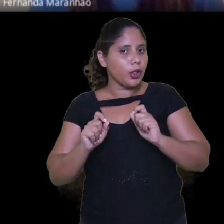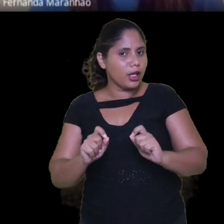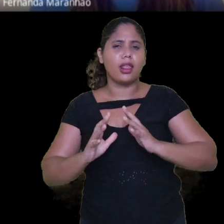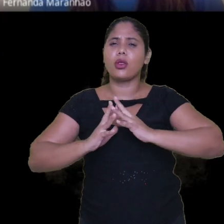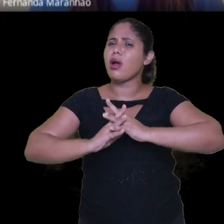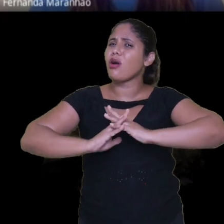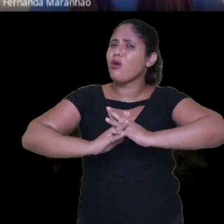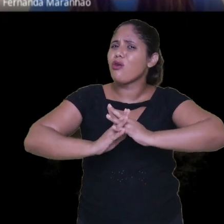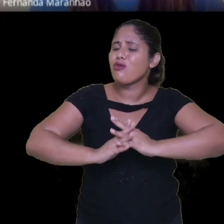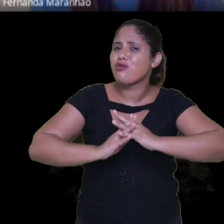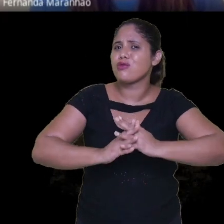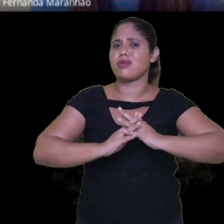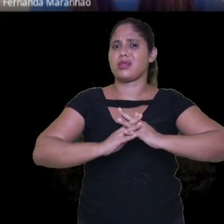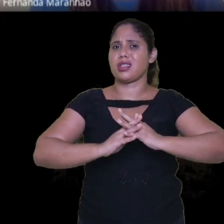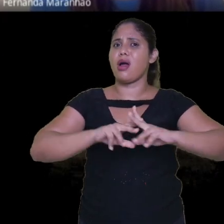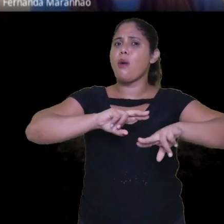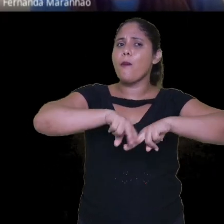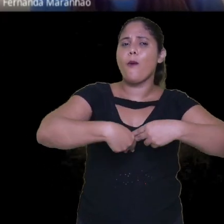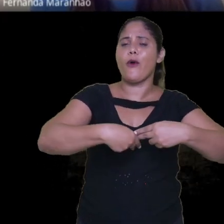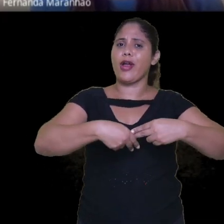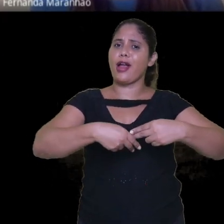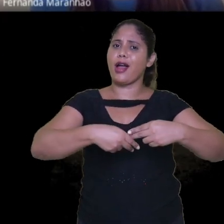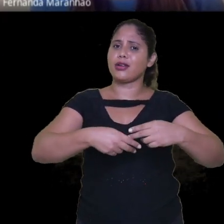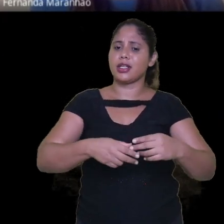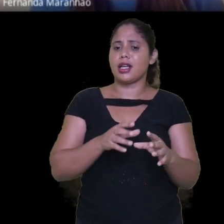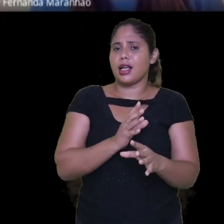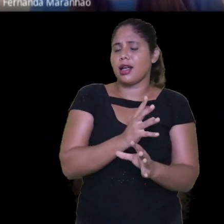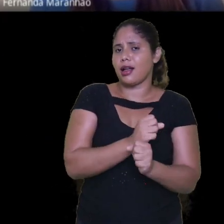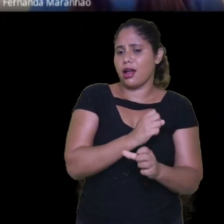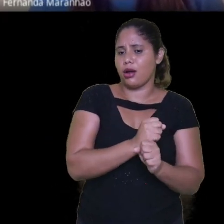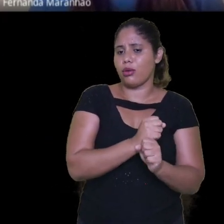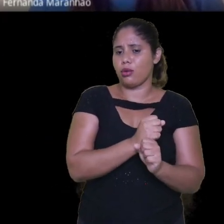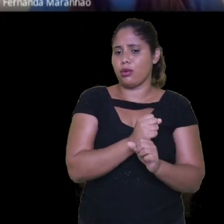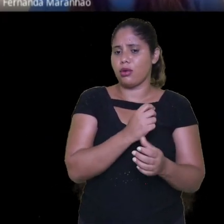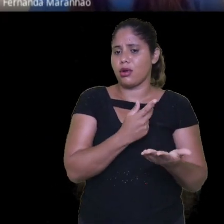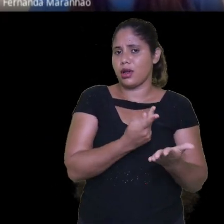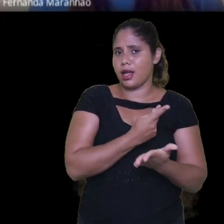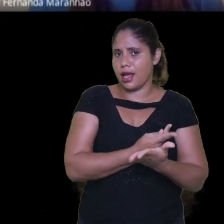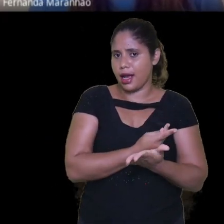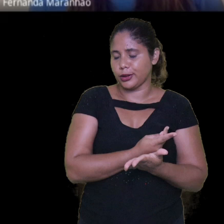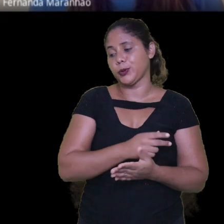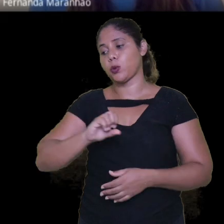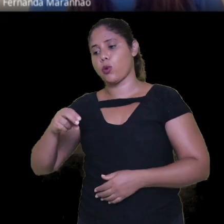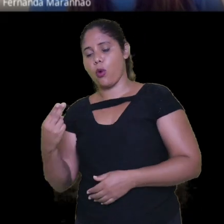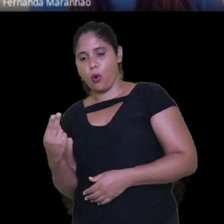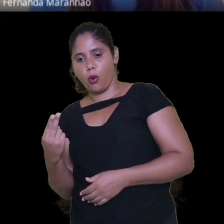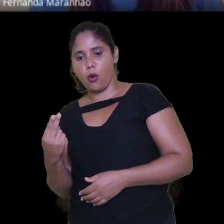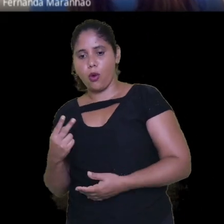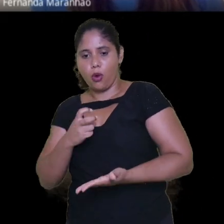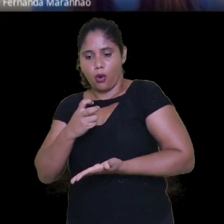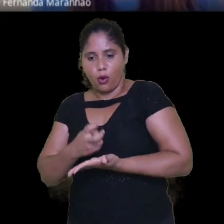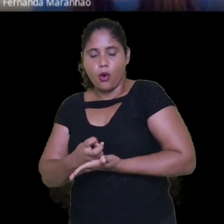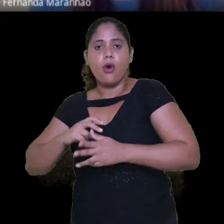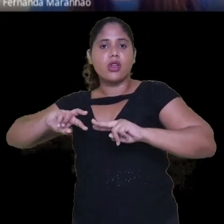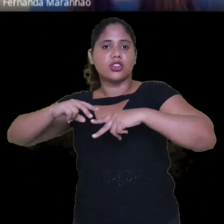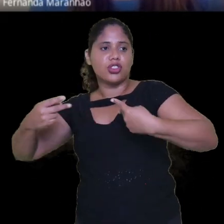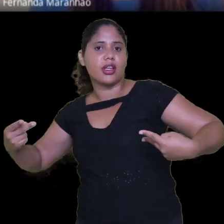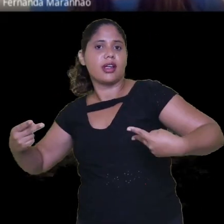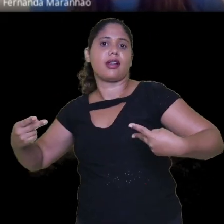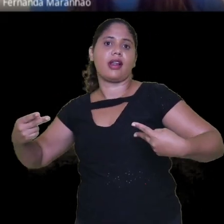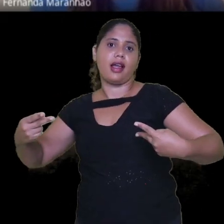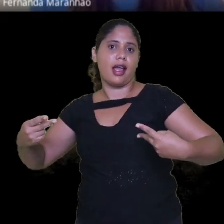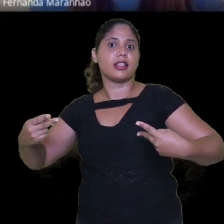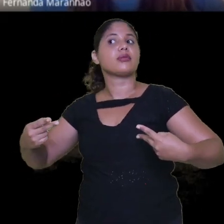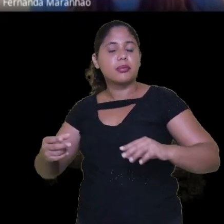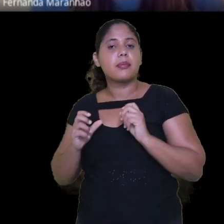não está associada à insuficiência placentária, é um diagnóstico diferencial e, usualmente, não haverão alterações na